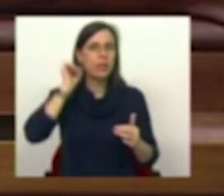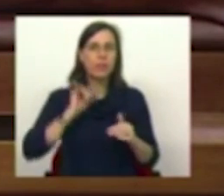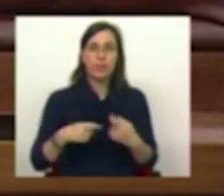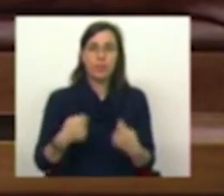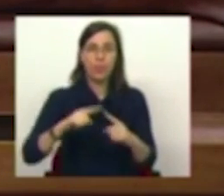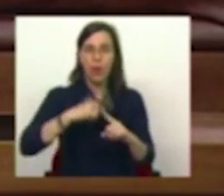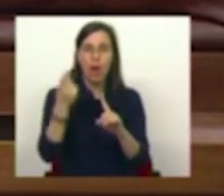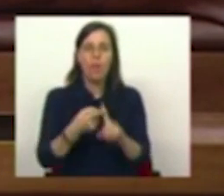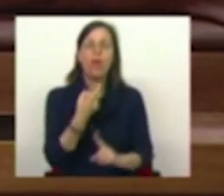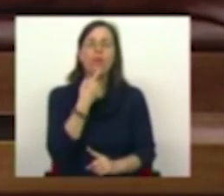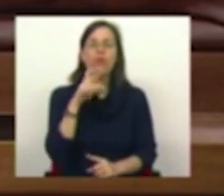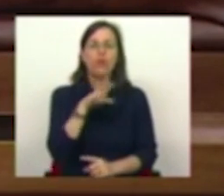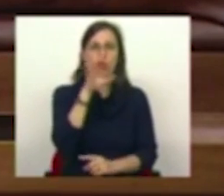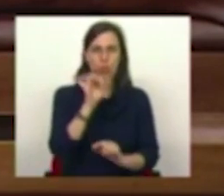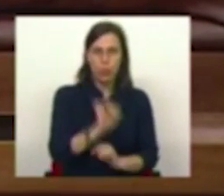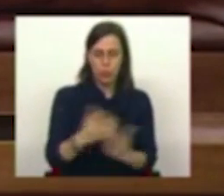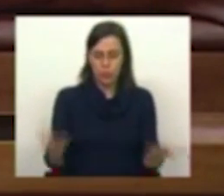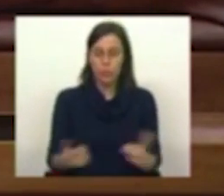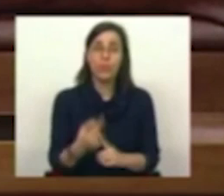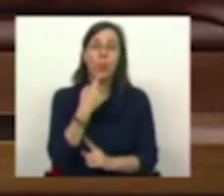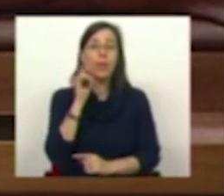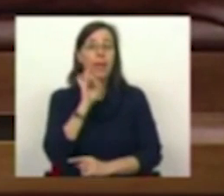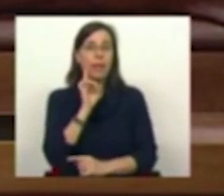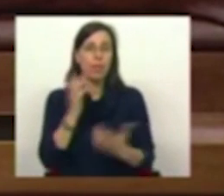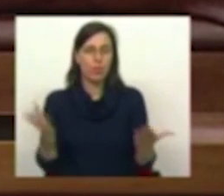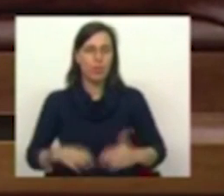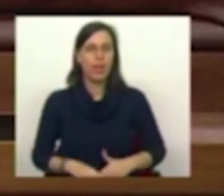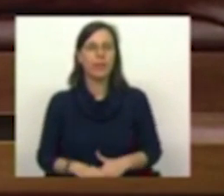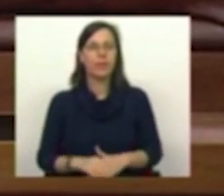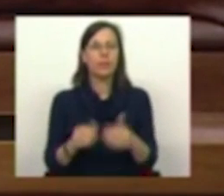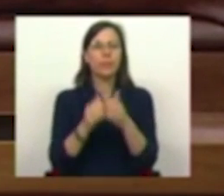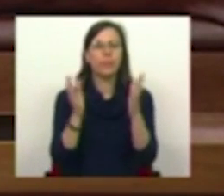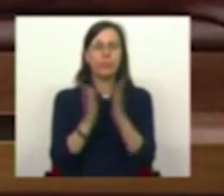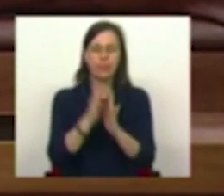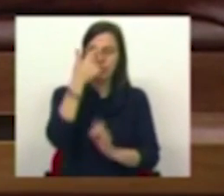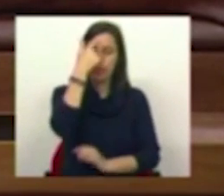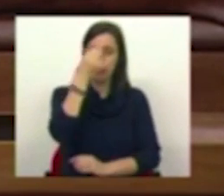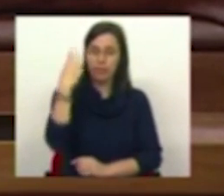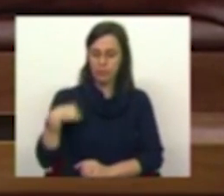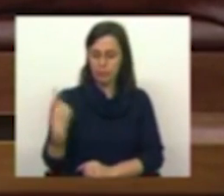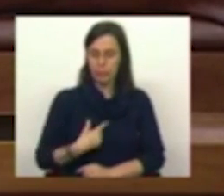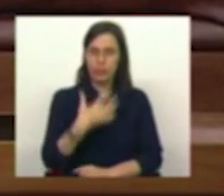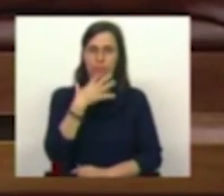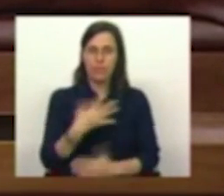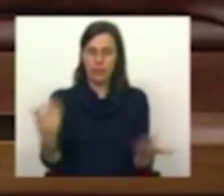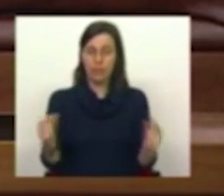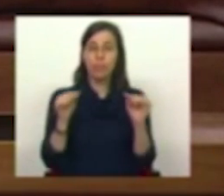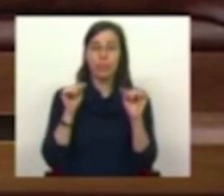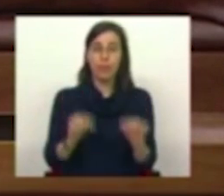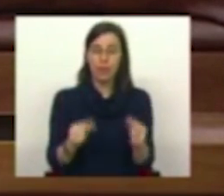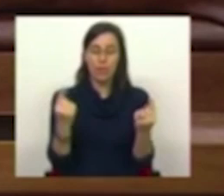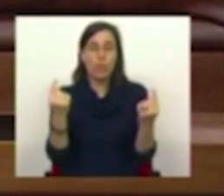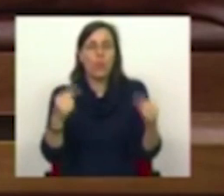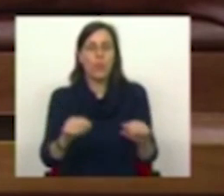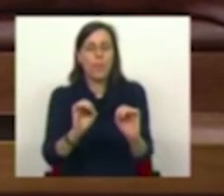encargo anual com juros. É muito importante que todos compreendamos que este é